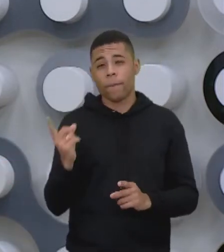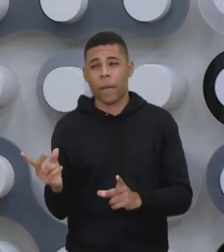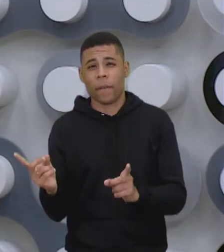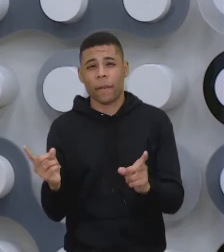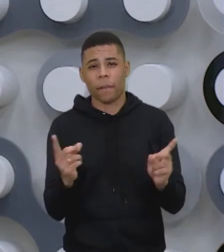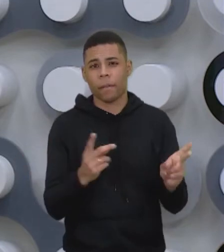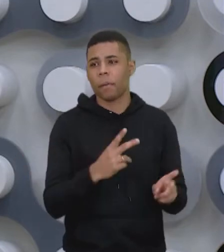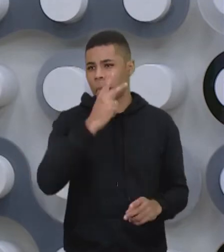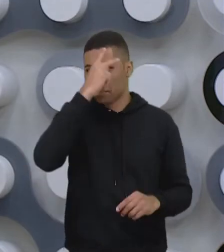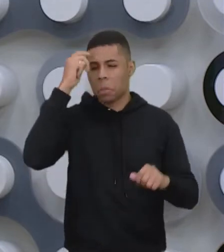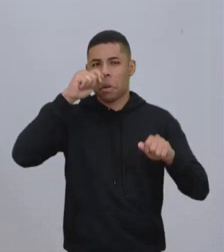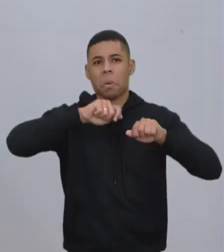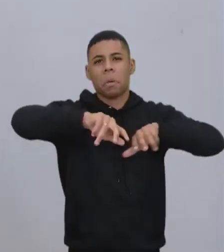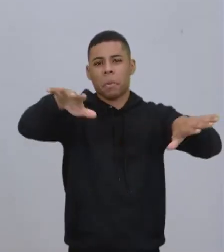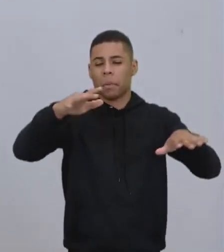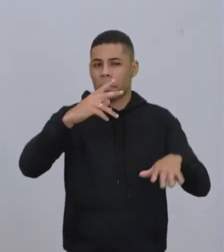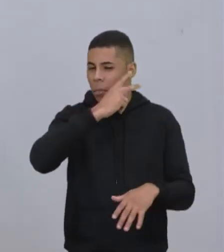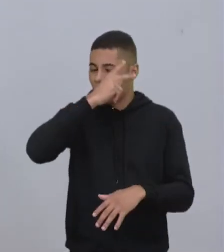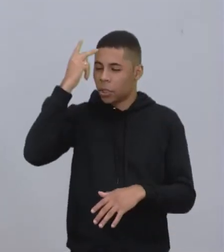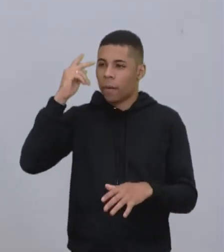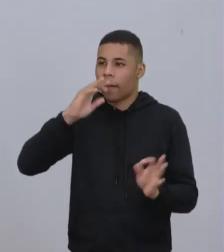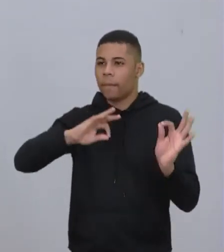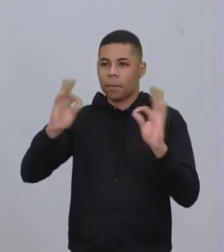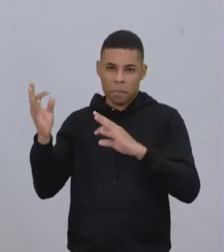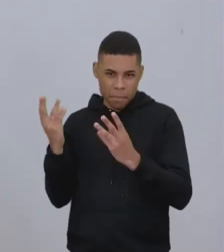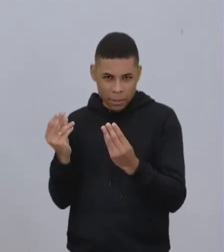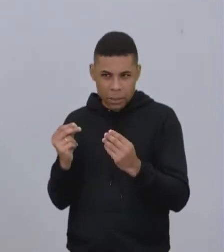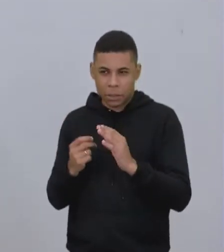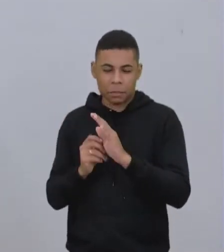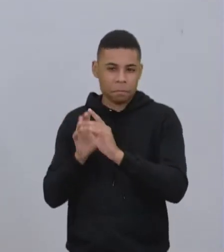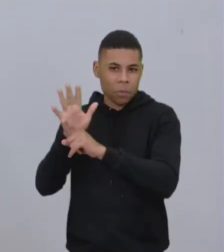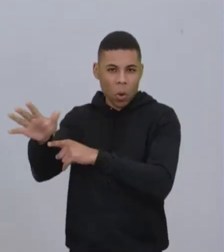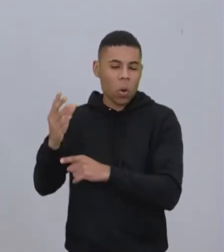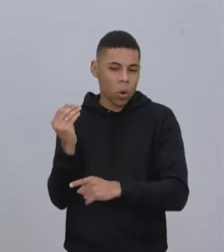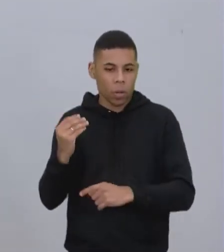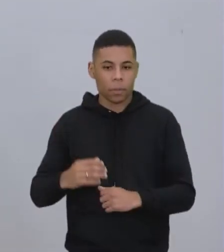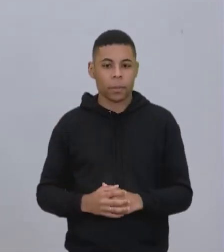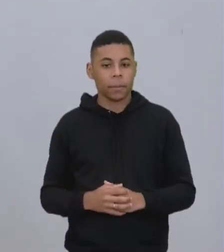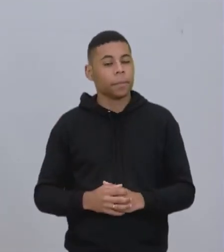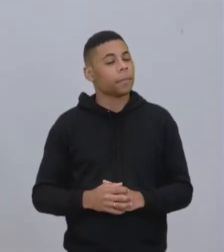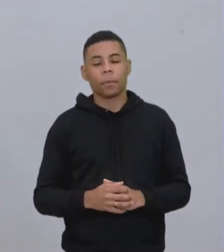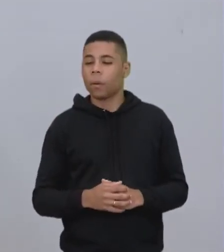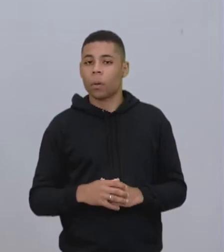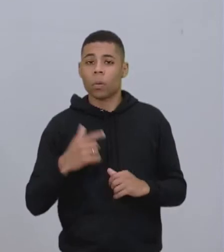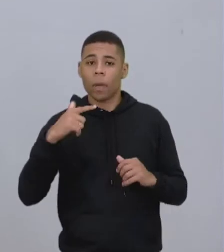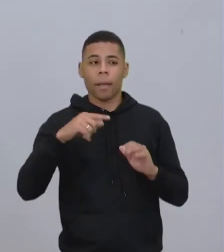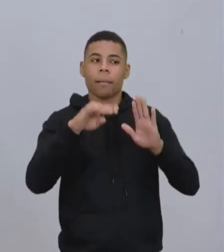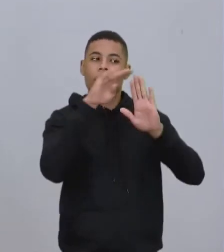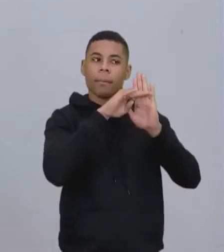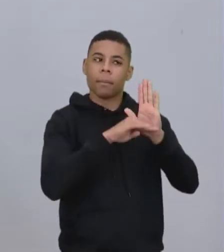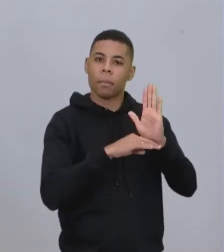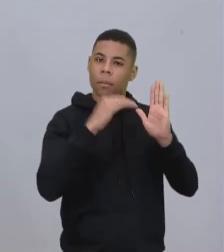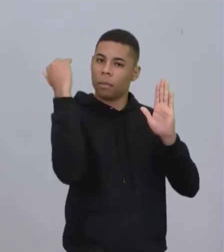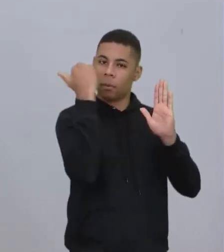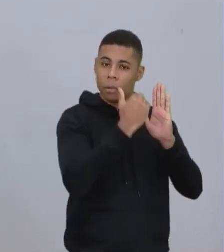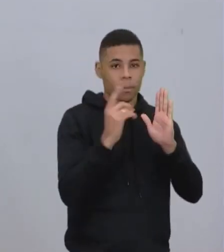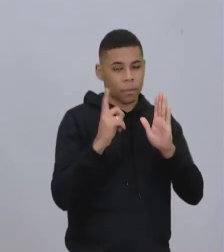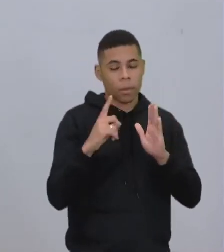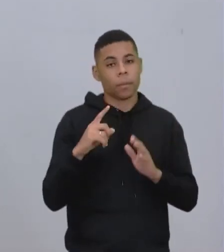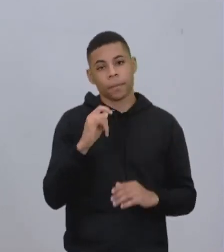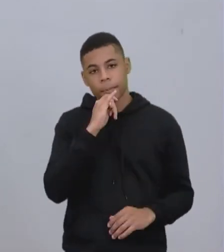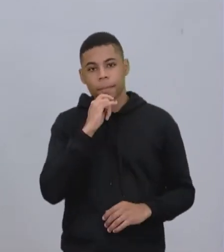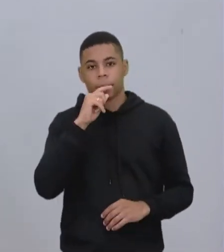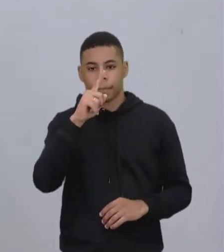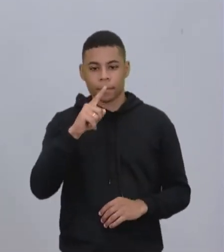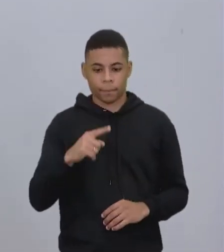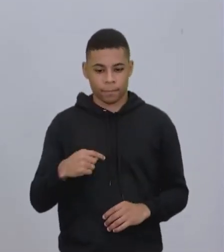muita gente? Na verdade, não existe uma receita, né? Existe uma orientação que é a qual? Quanto mais propriedade você